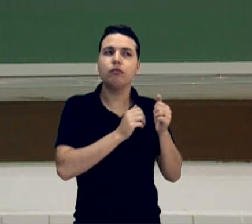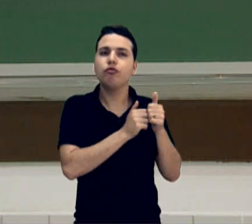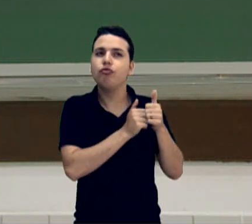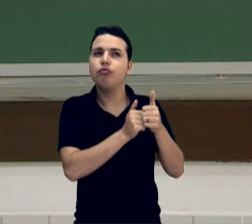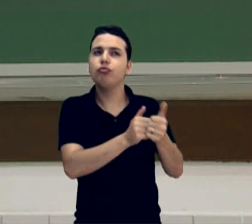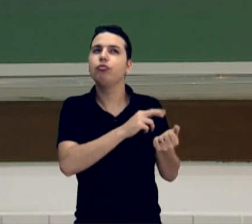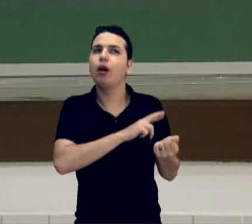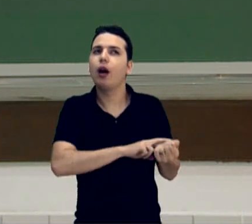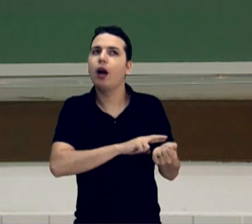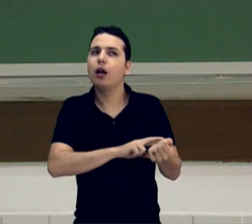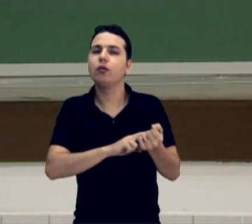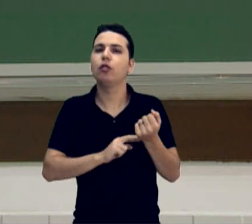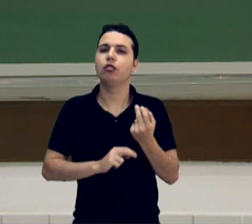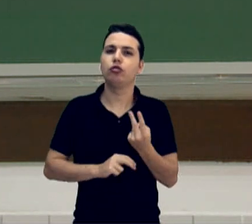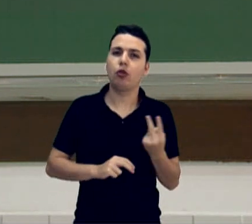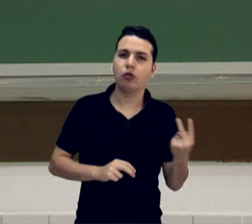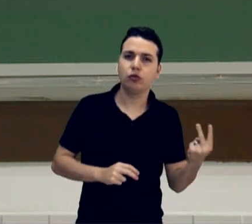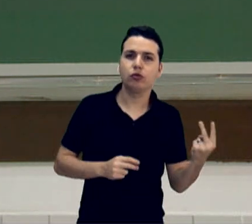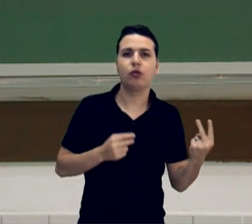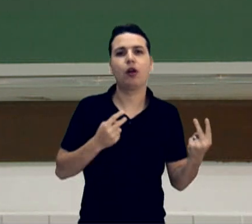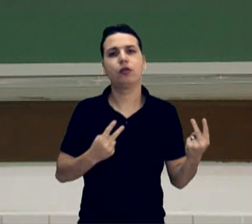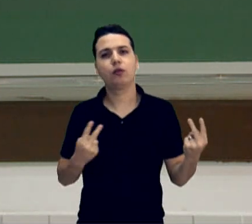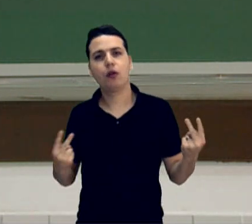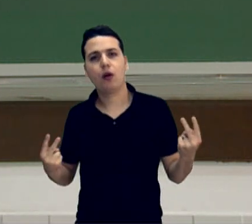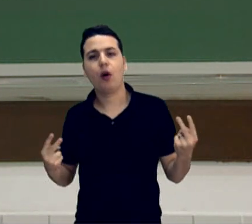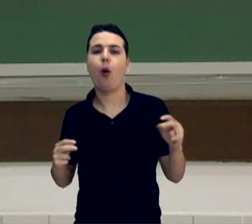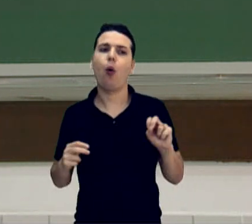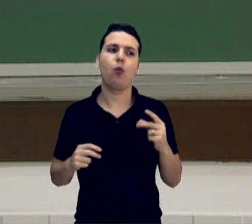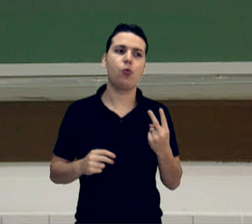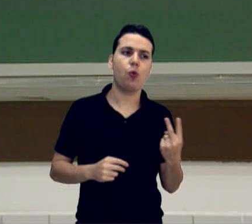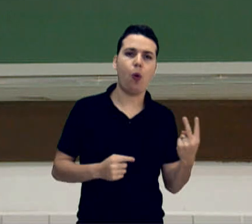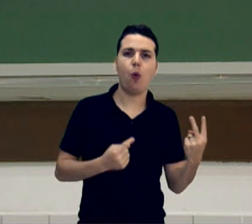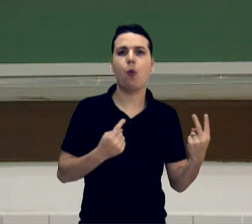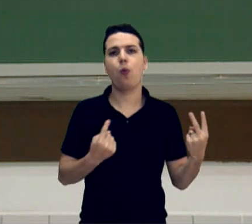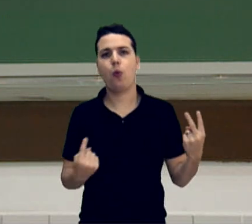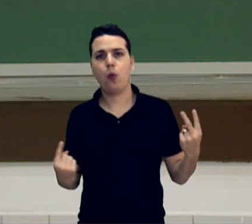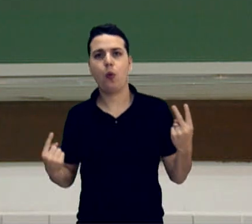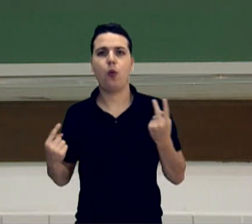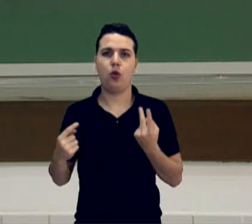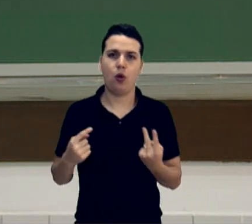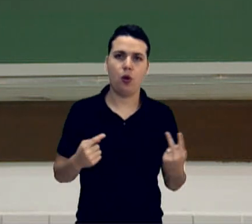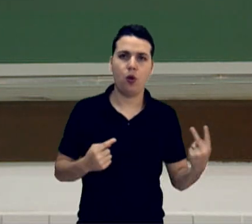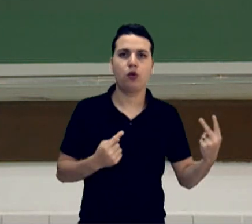1, né? Então, o que a gente faz, né? A gente tem que